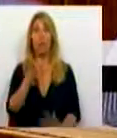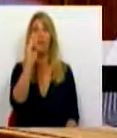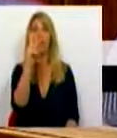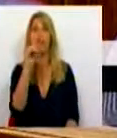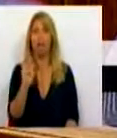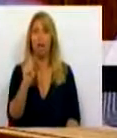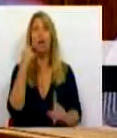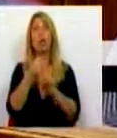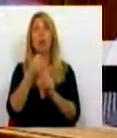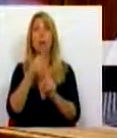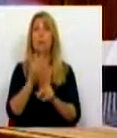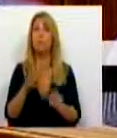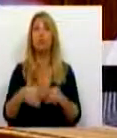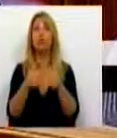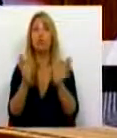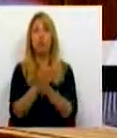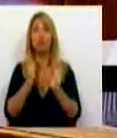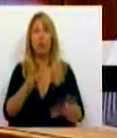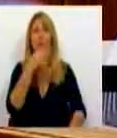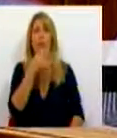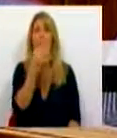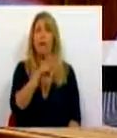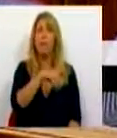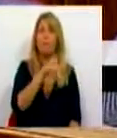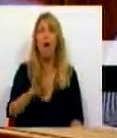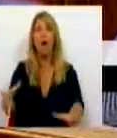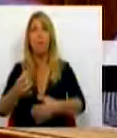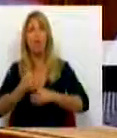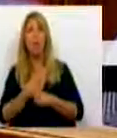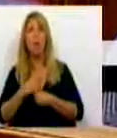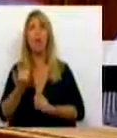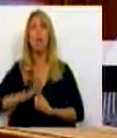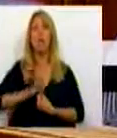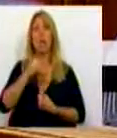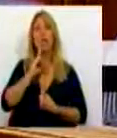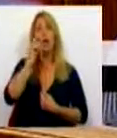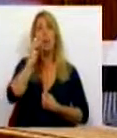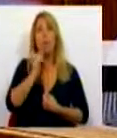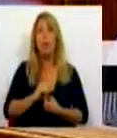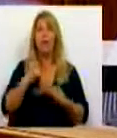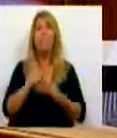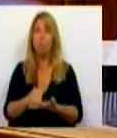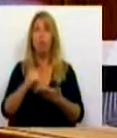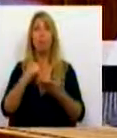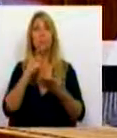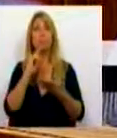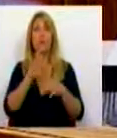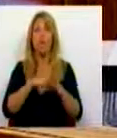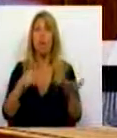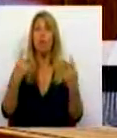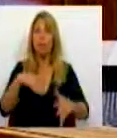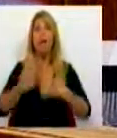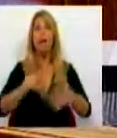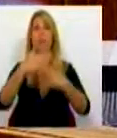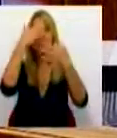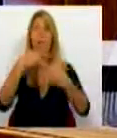o debate também do PMA, da adoção, da identidade de género, com o apoio das esquerdas, fez avançar também a igualdade e